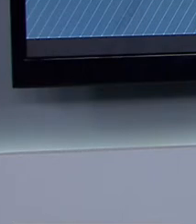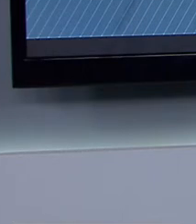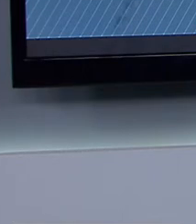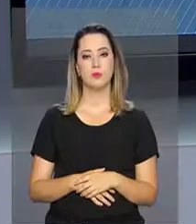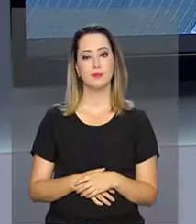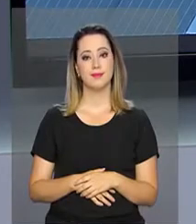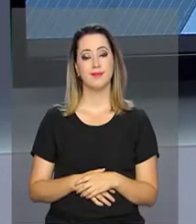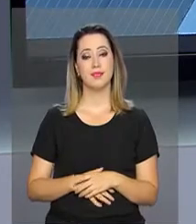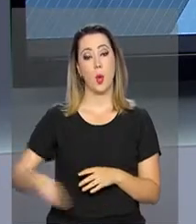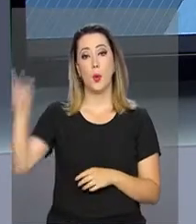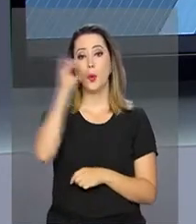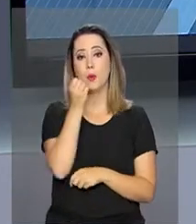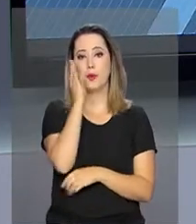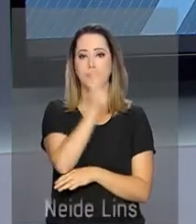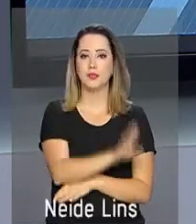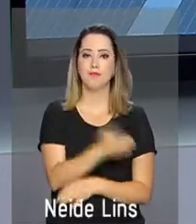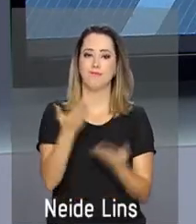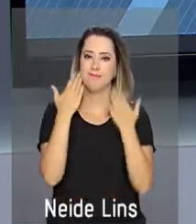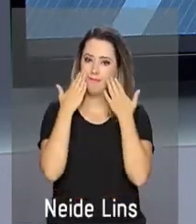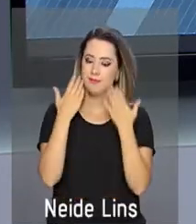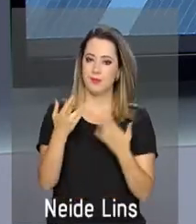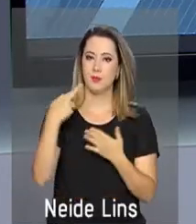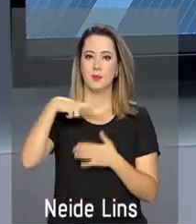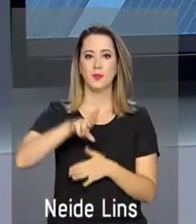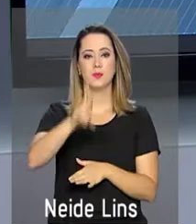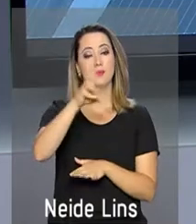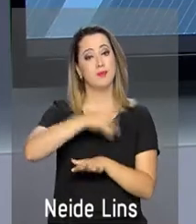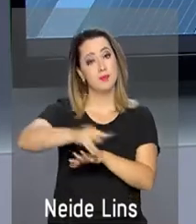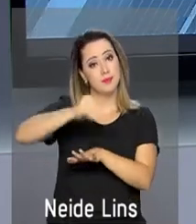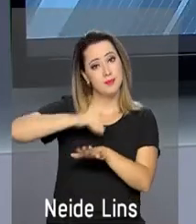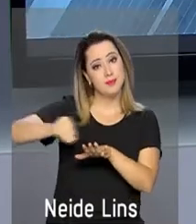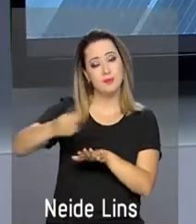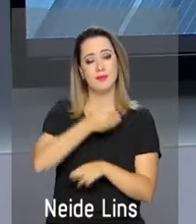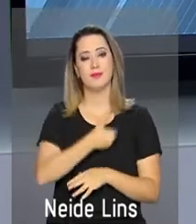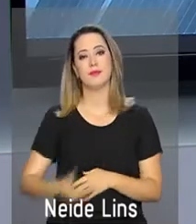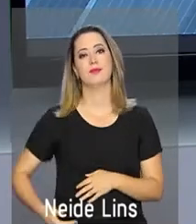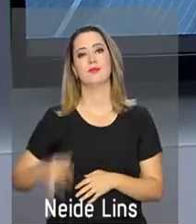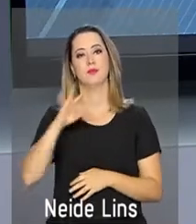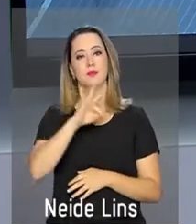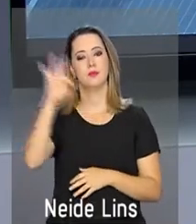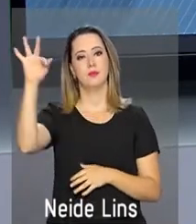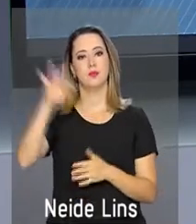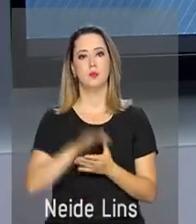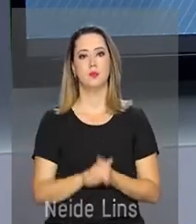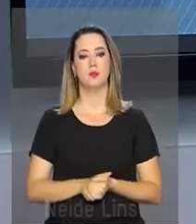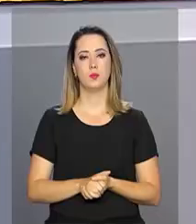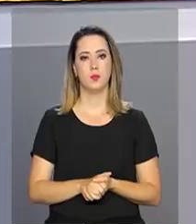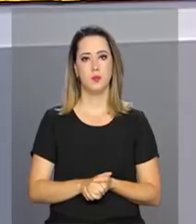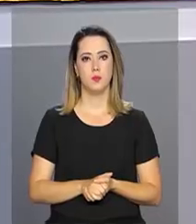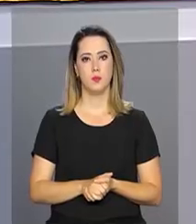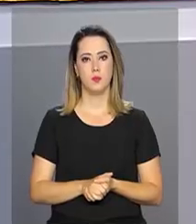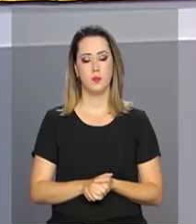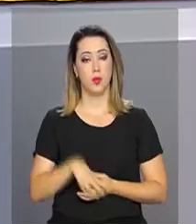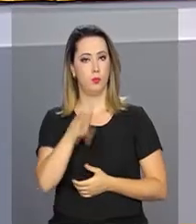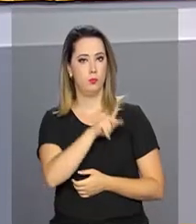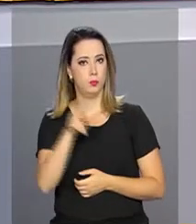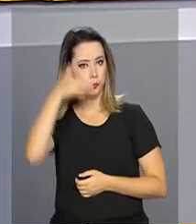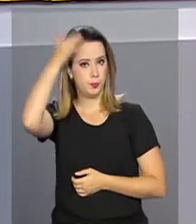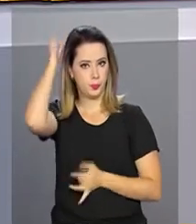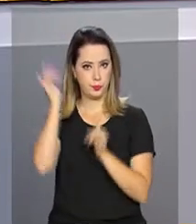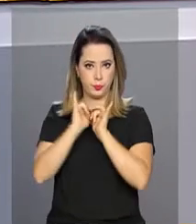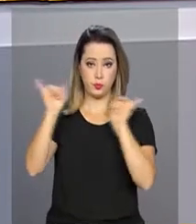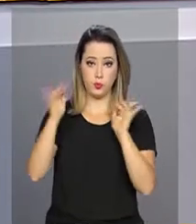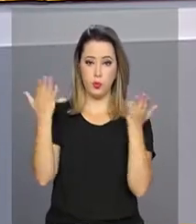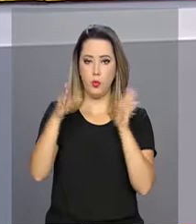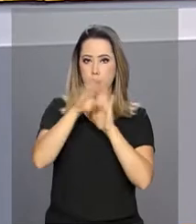olá boa tarde estamos de volta com o repórter nbr e as notícias do governo federal o presidente michel temer